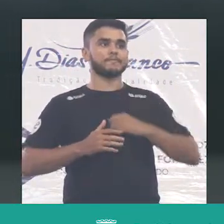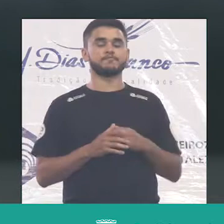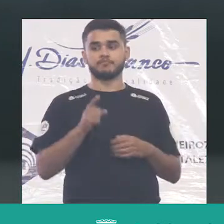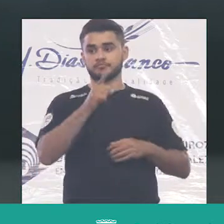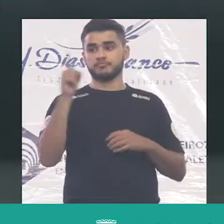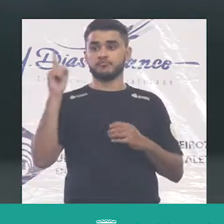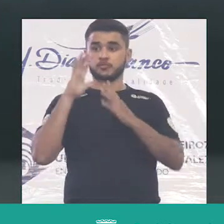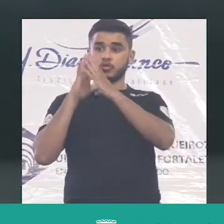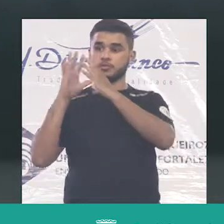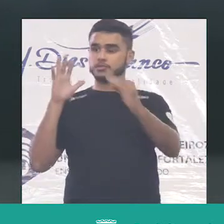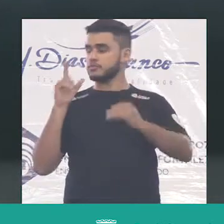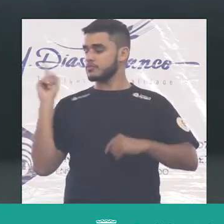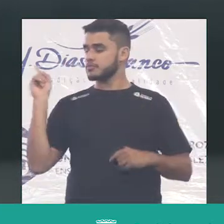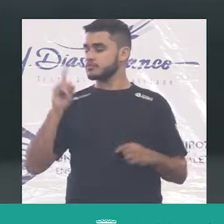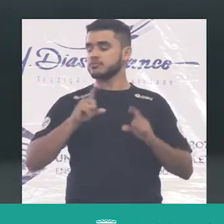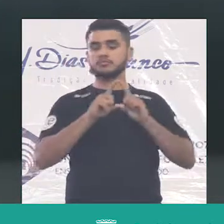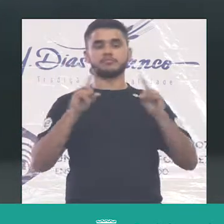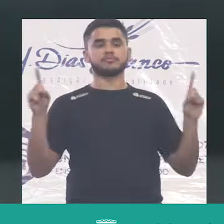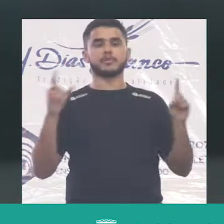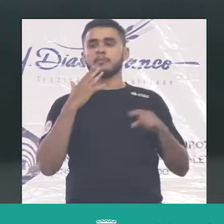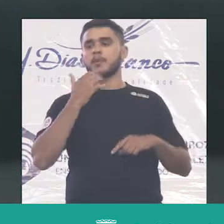Anota logo o final aí, vamos lá.